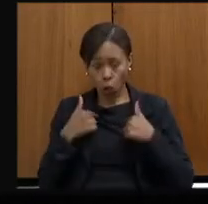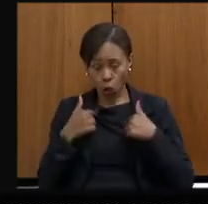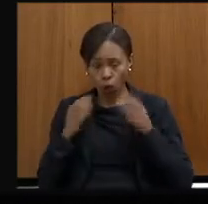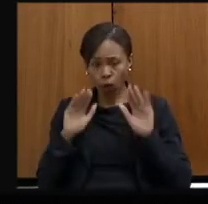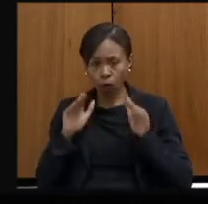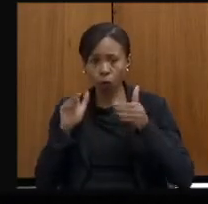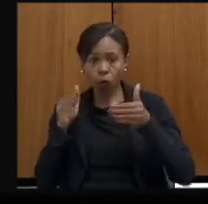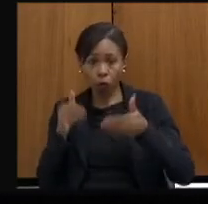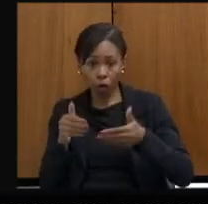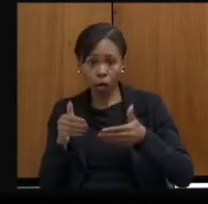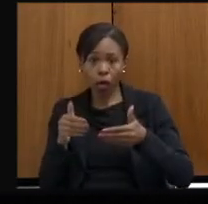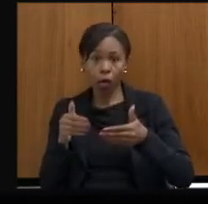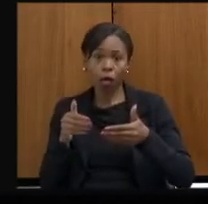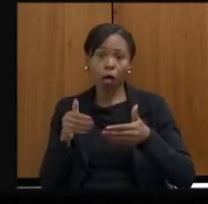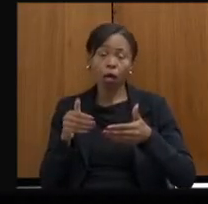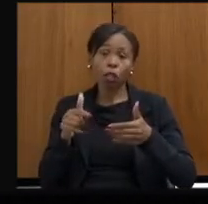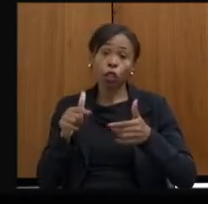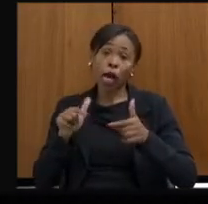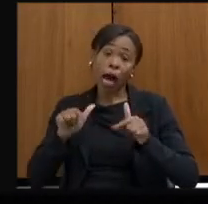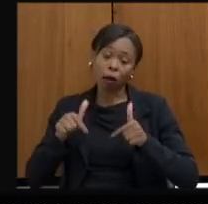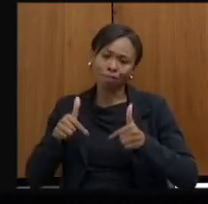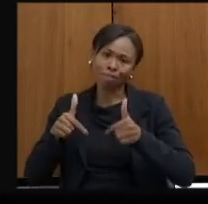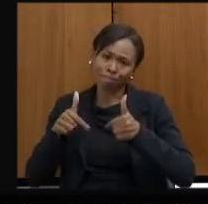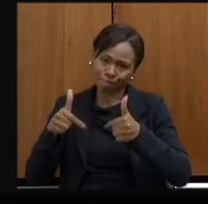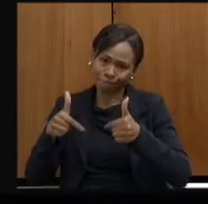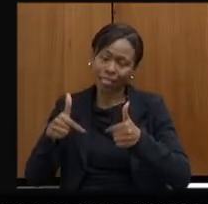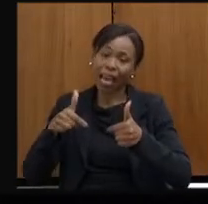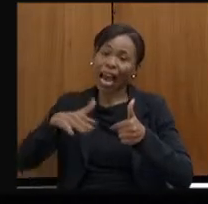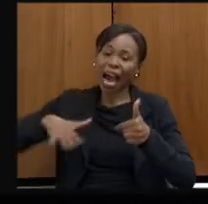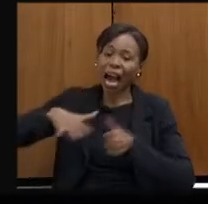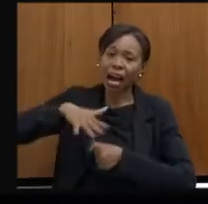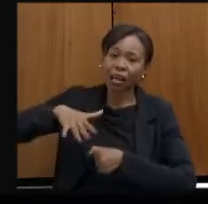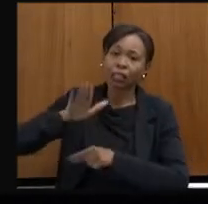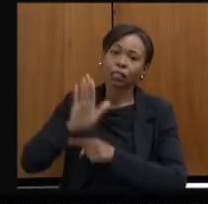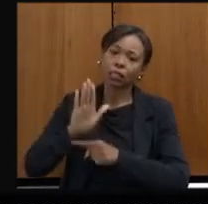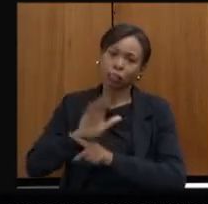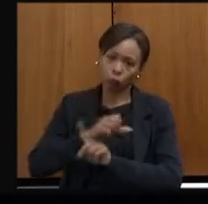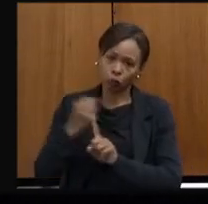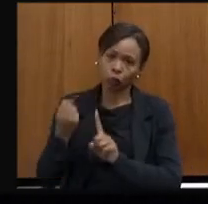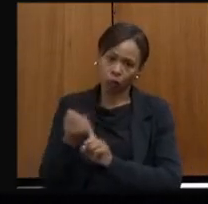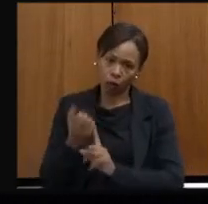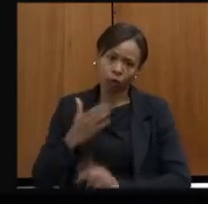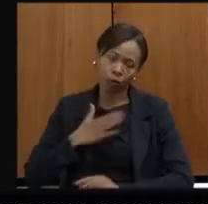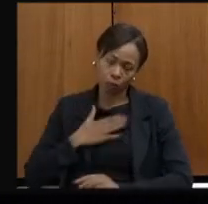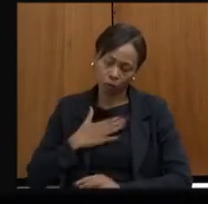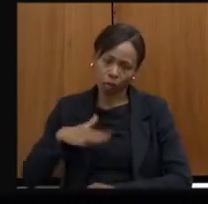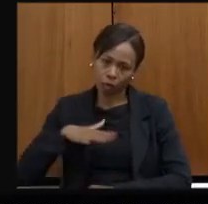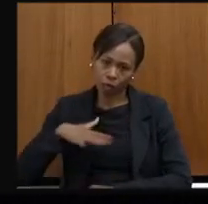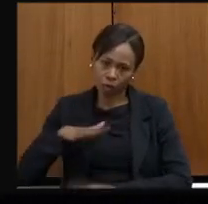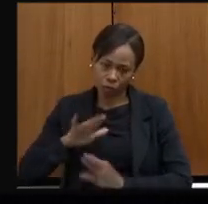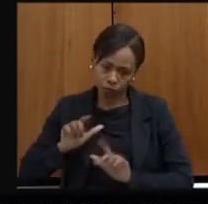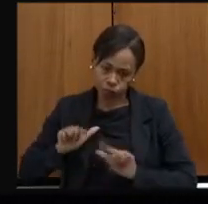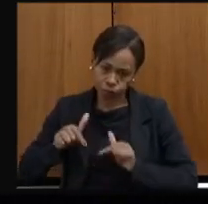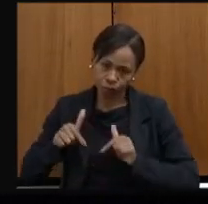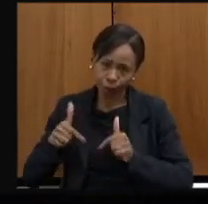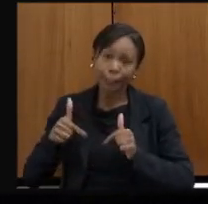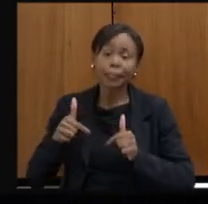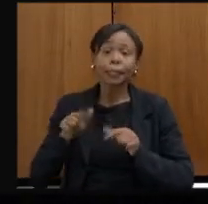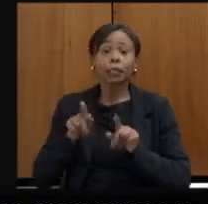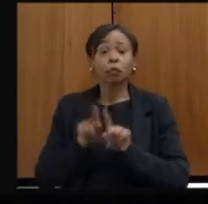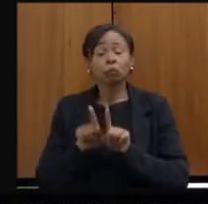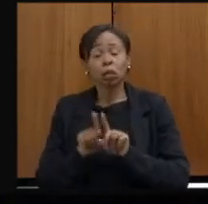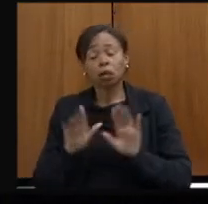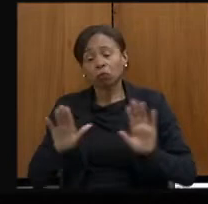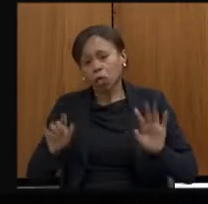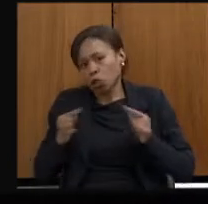tenho mais militância, que era da assistência social, e também de forma absolutamente republicana,